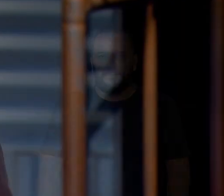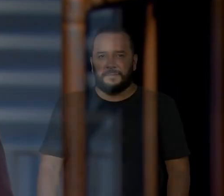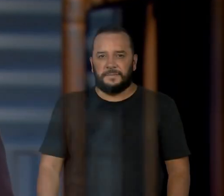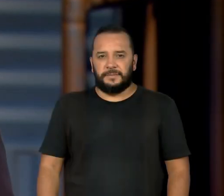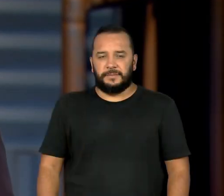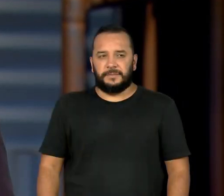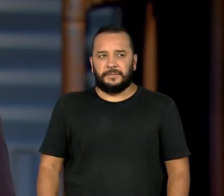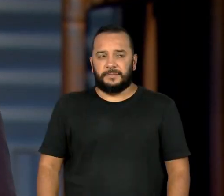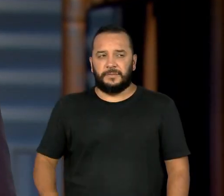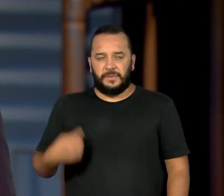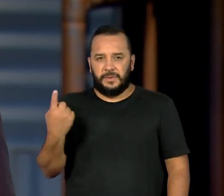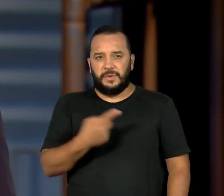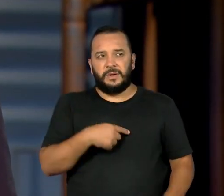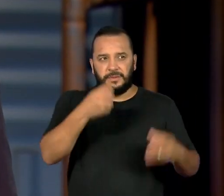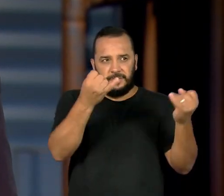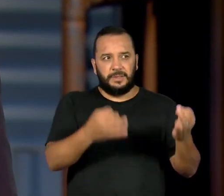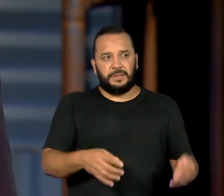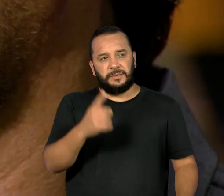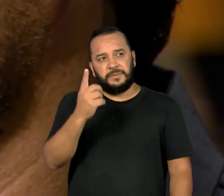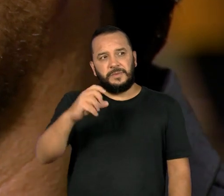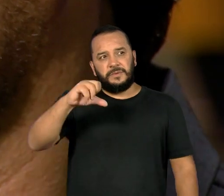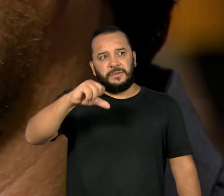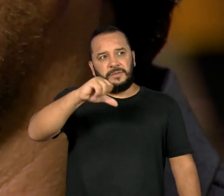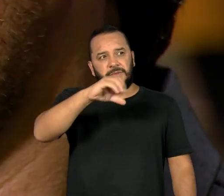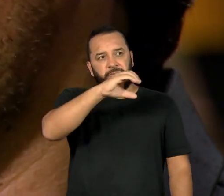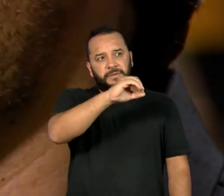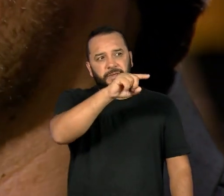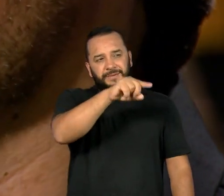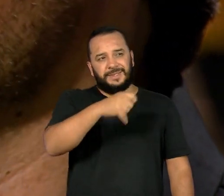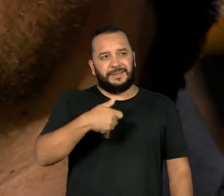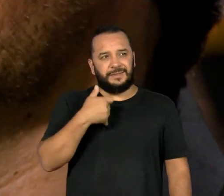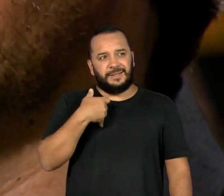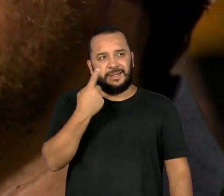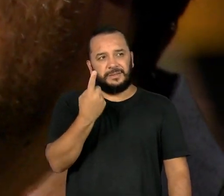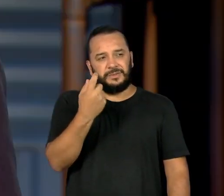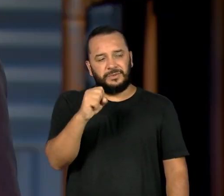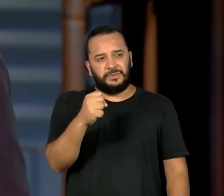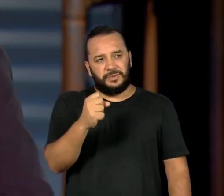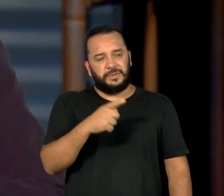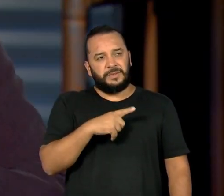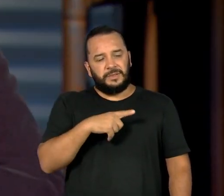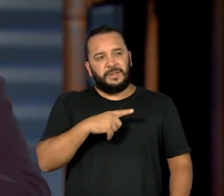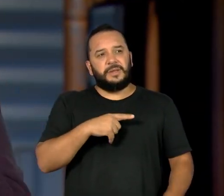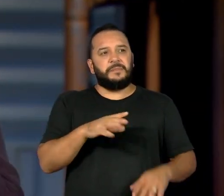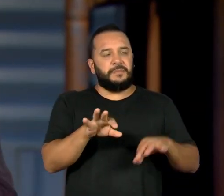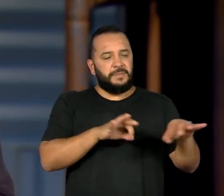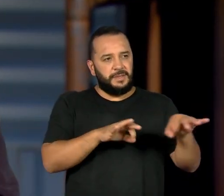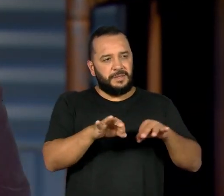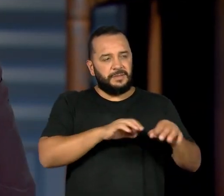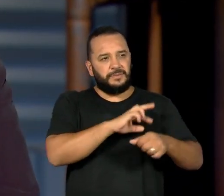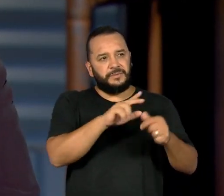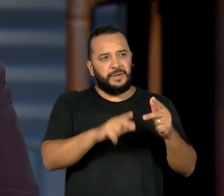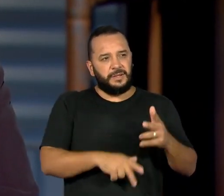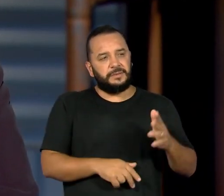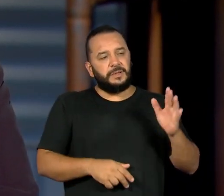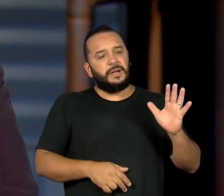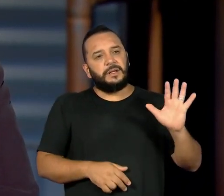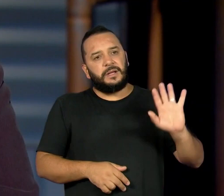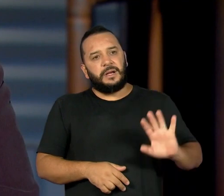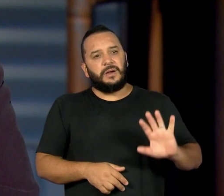Nós estamos falando aí de 1990, né? Você tinha 18 anos, com muitos planos, e aí